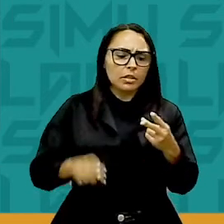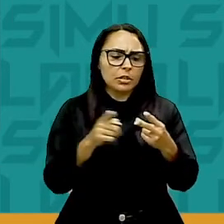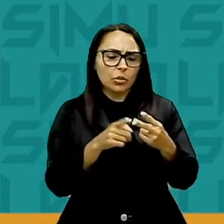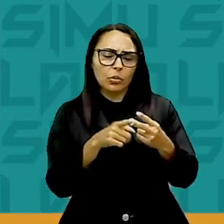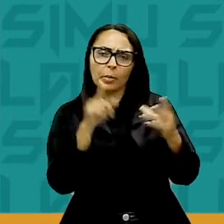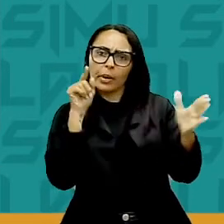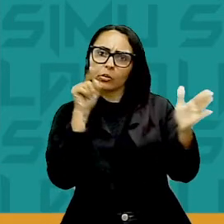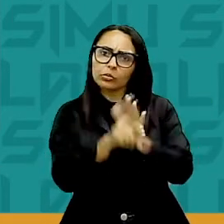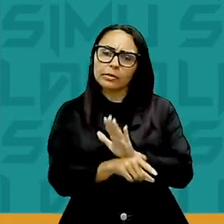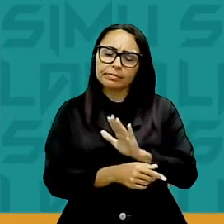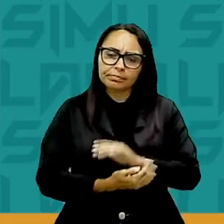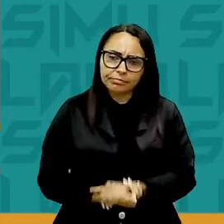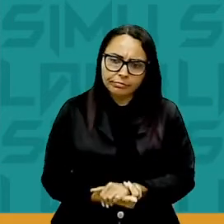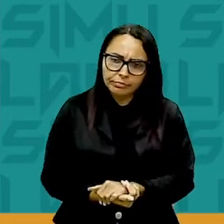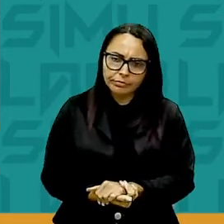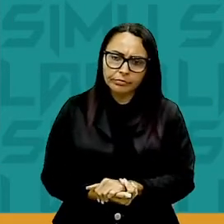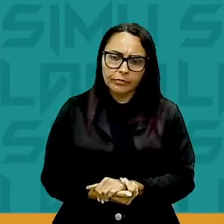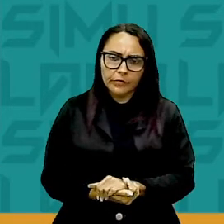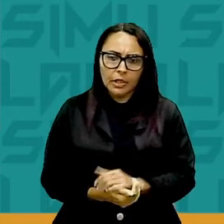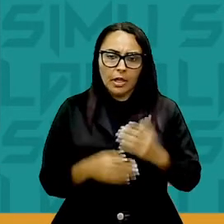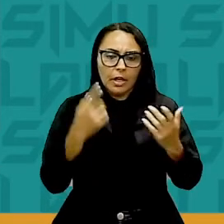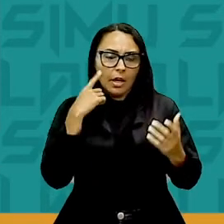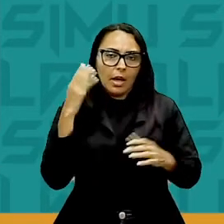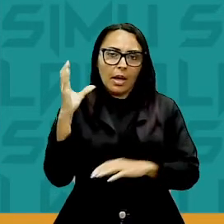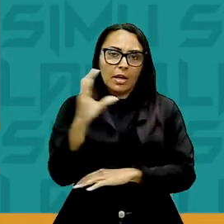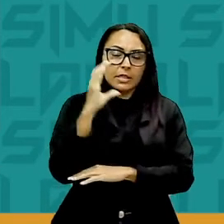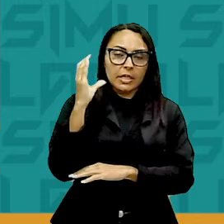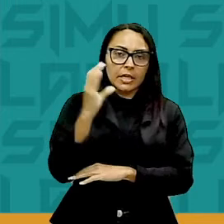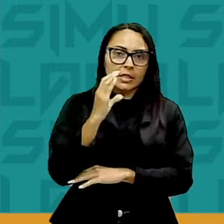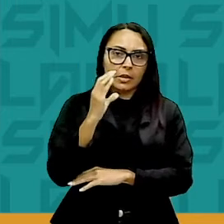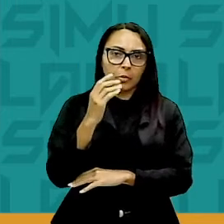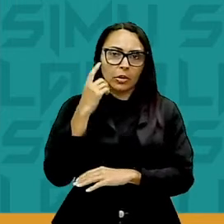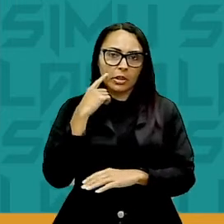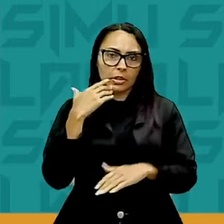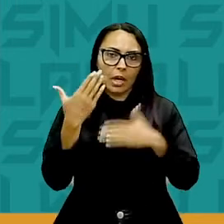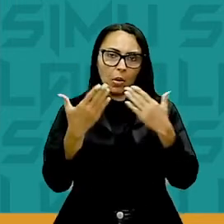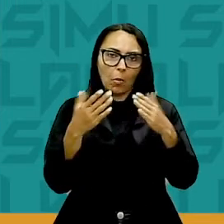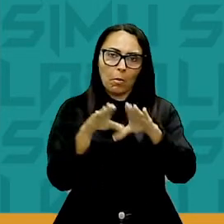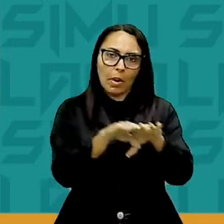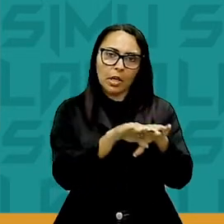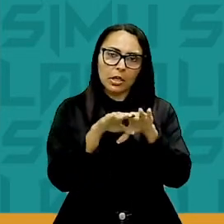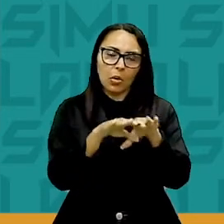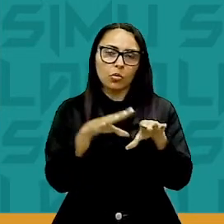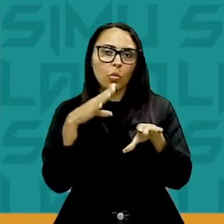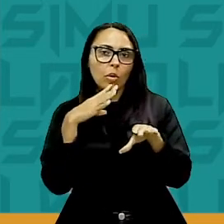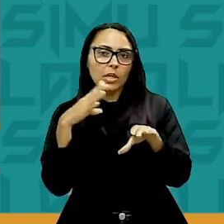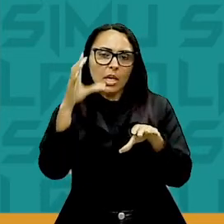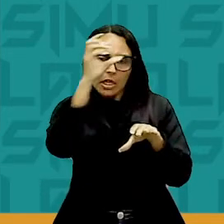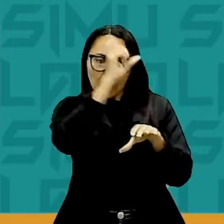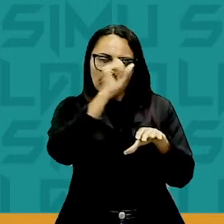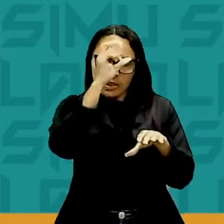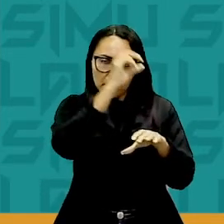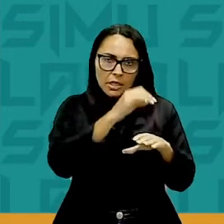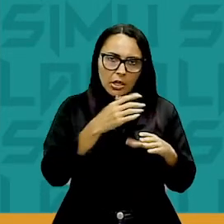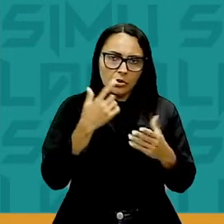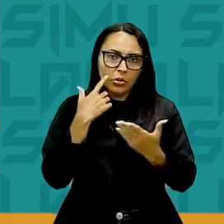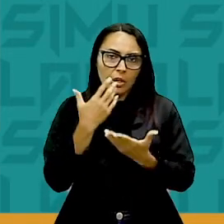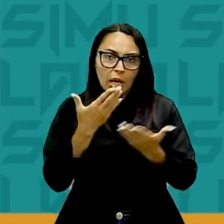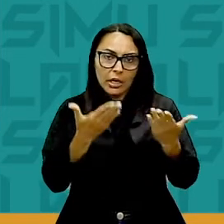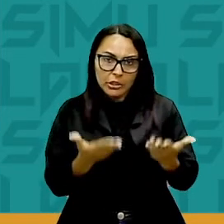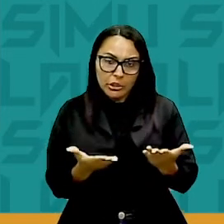pergunta, a ciência pode nos dar um padrão de conhecimento de forma que seja aquilo que